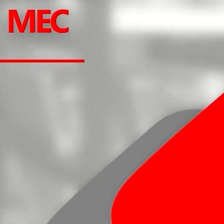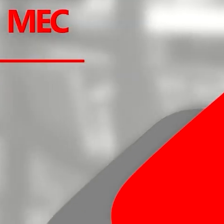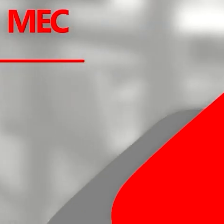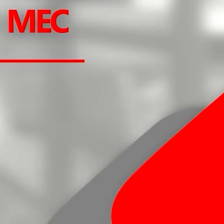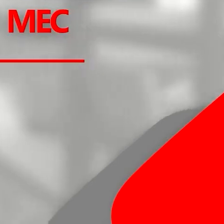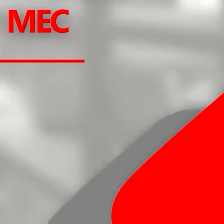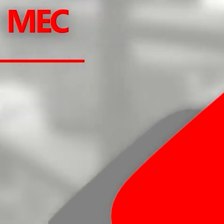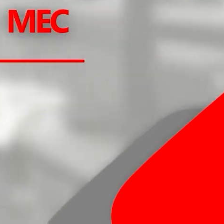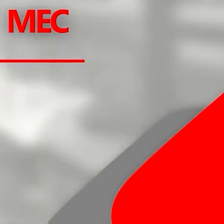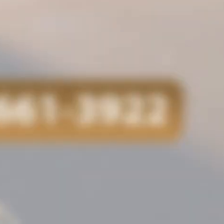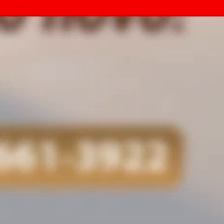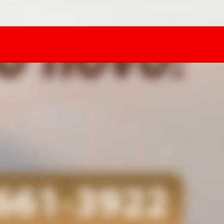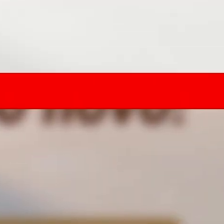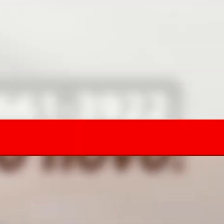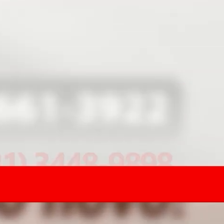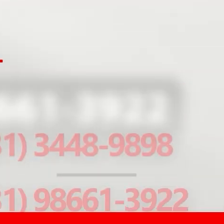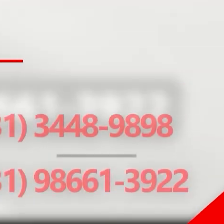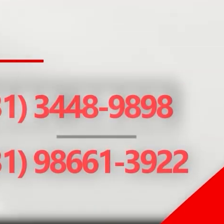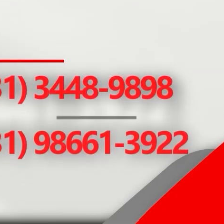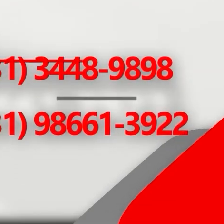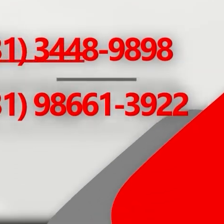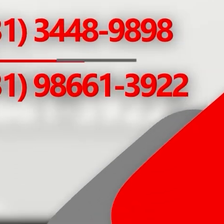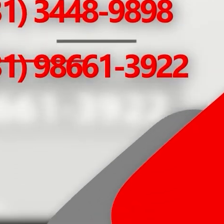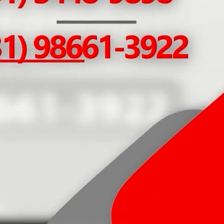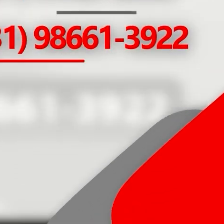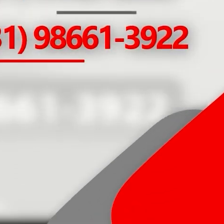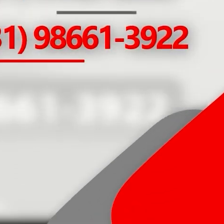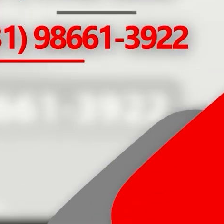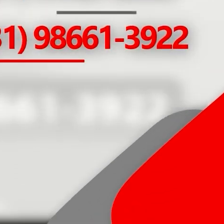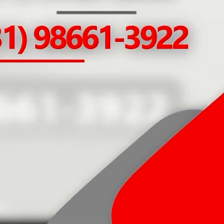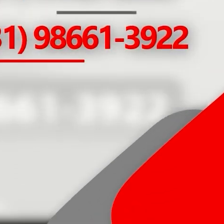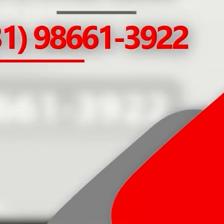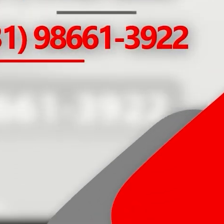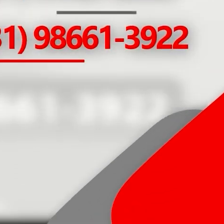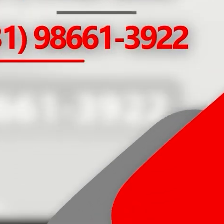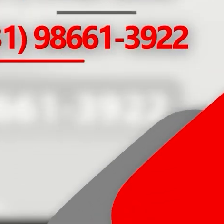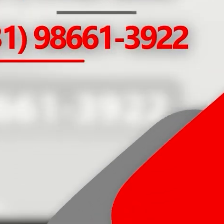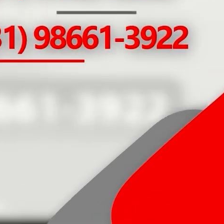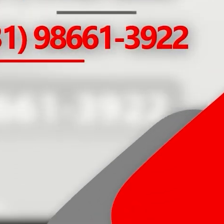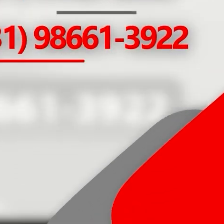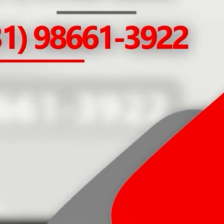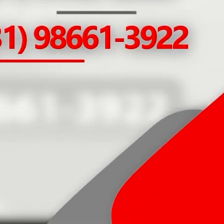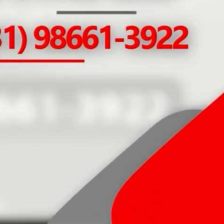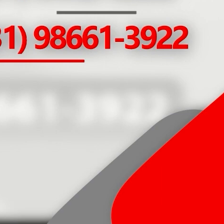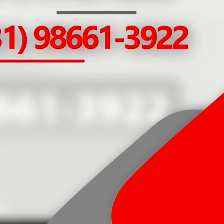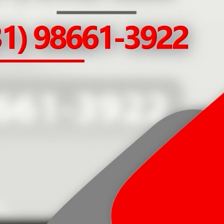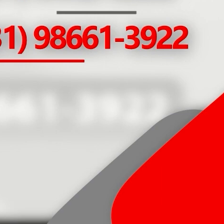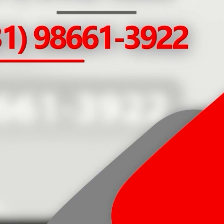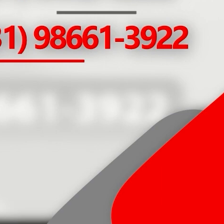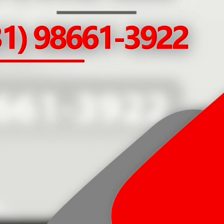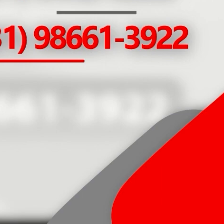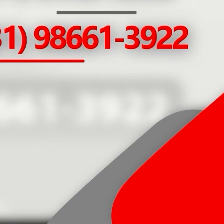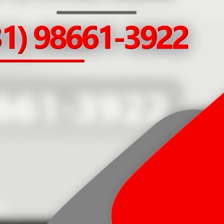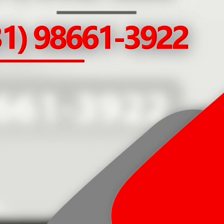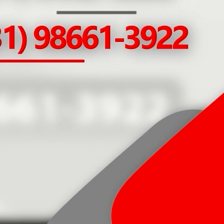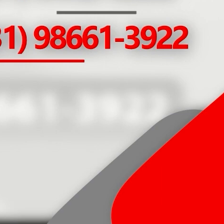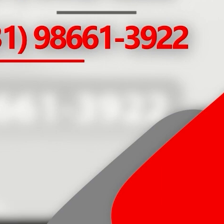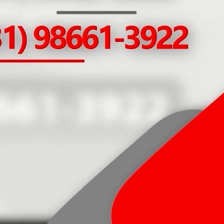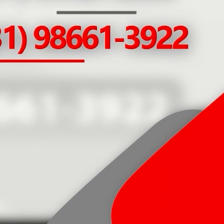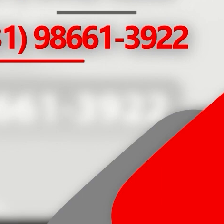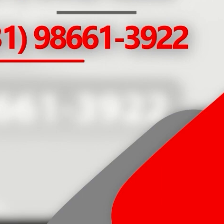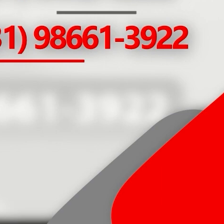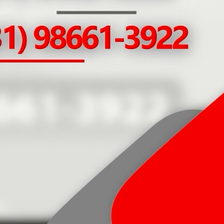Parceria e reconhecimento do MEC. Seja um aluno Coinonia. Inscreva-se hoje ainda. Ligue